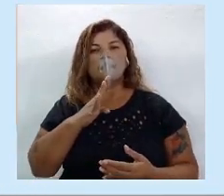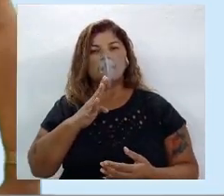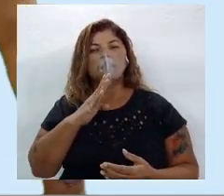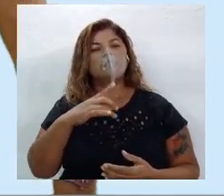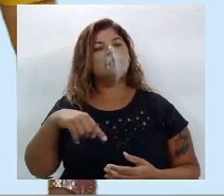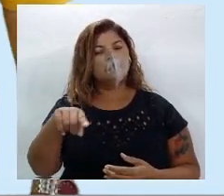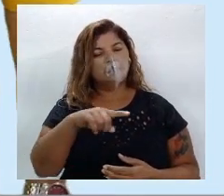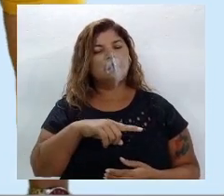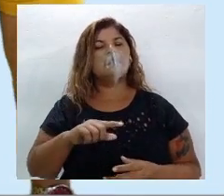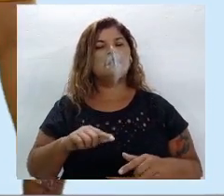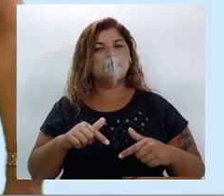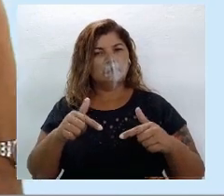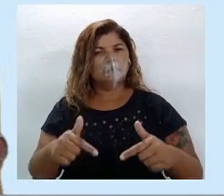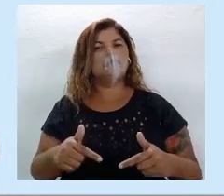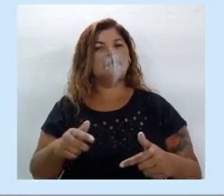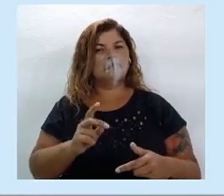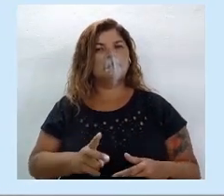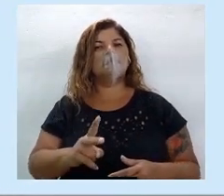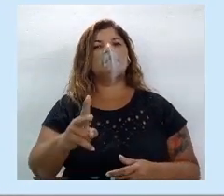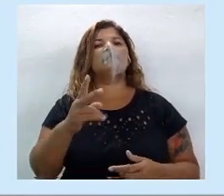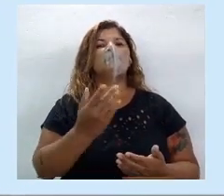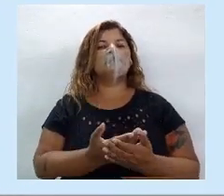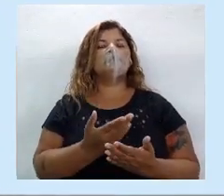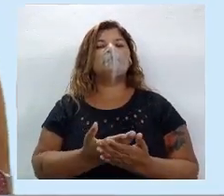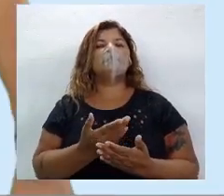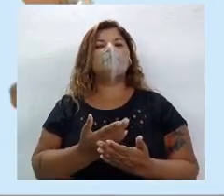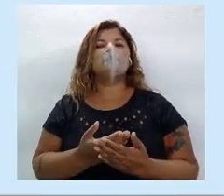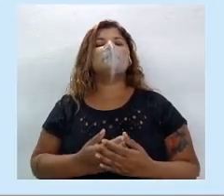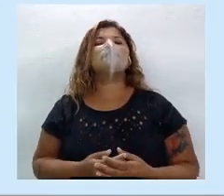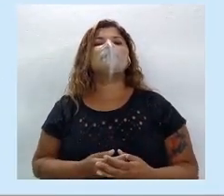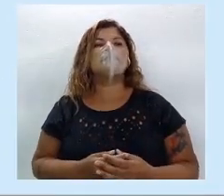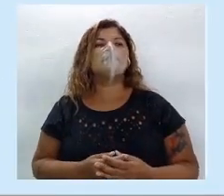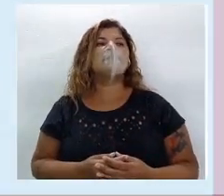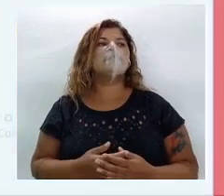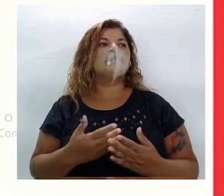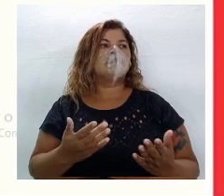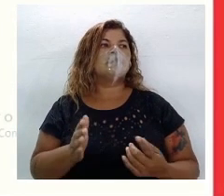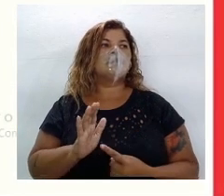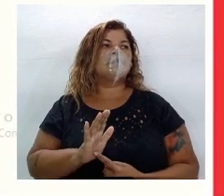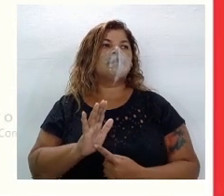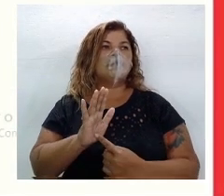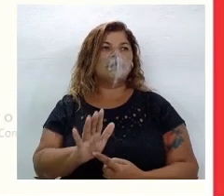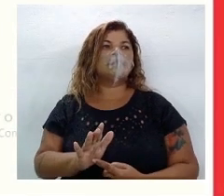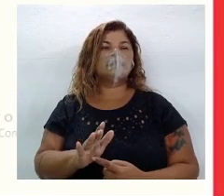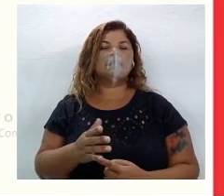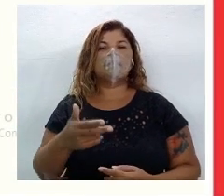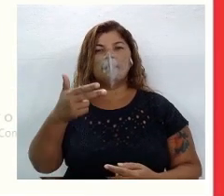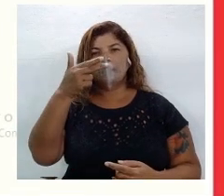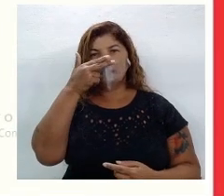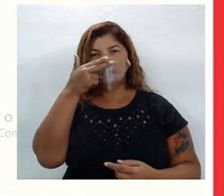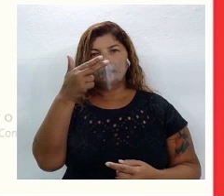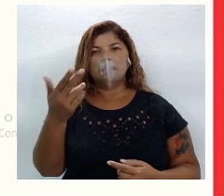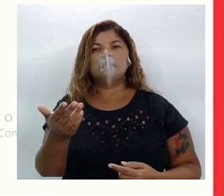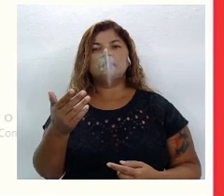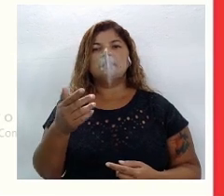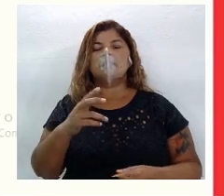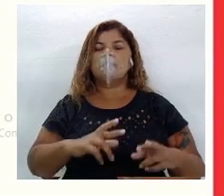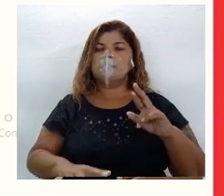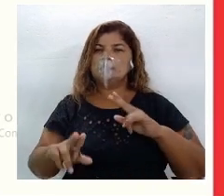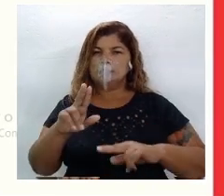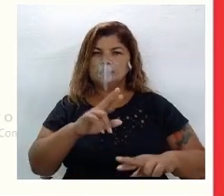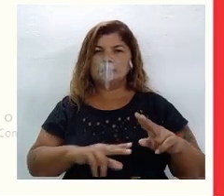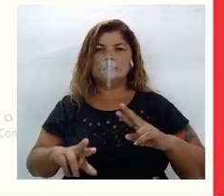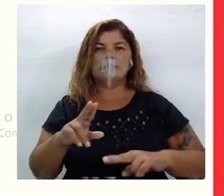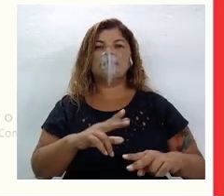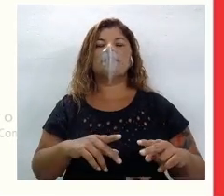Então, vamos adiante. Algo que trago para vocês é, na tela, nós temos o protestantismo é